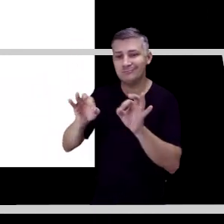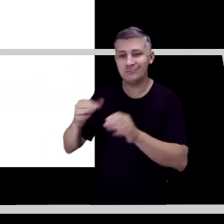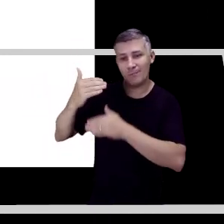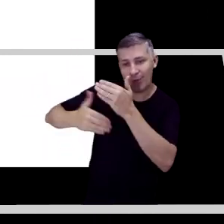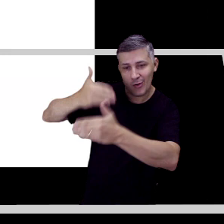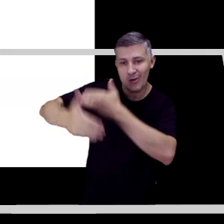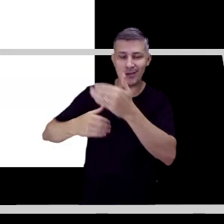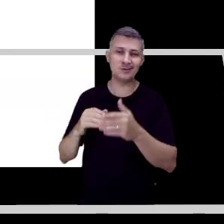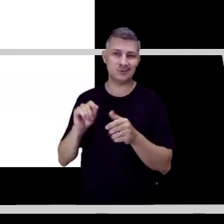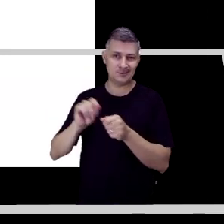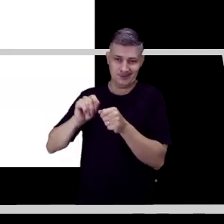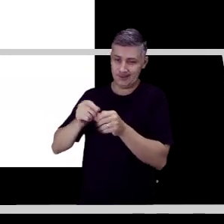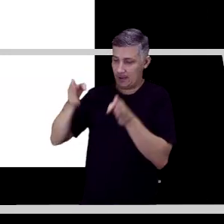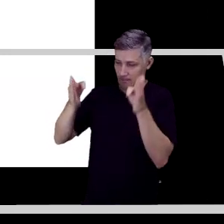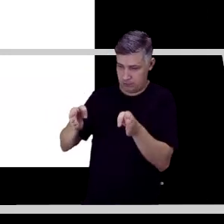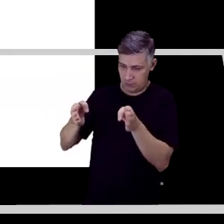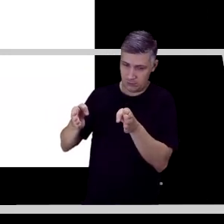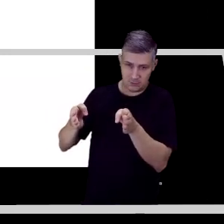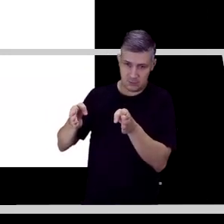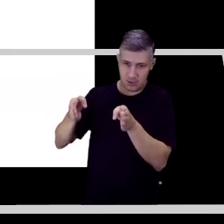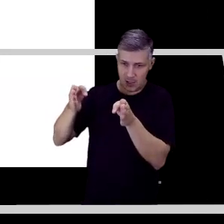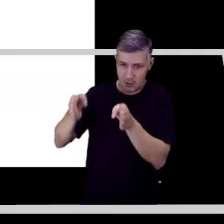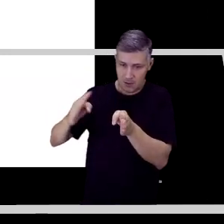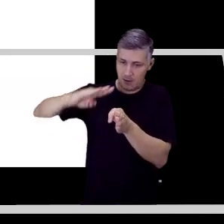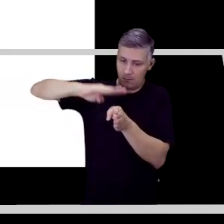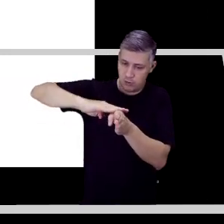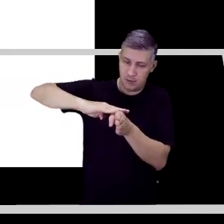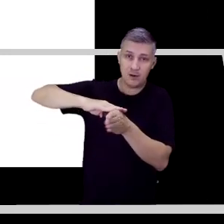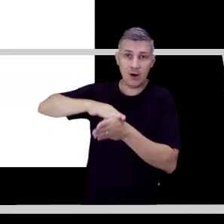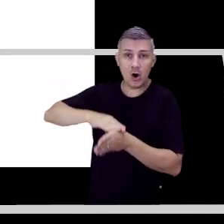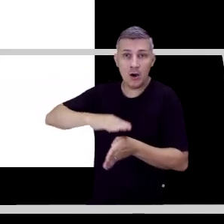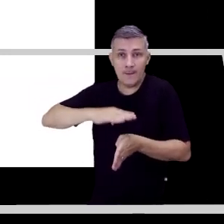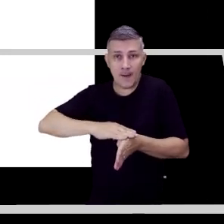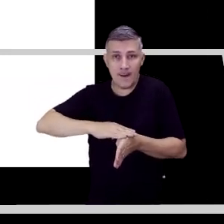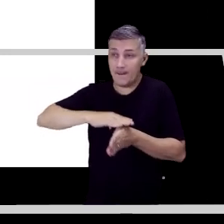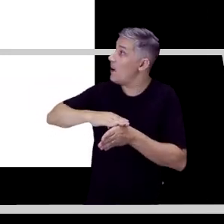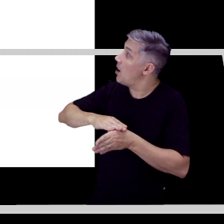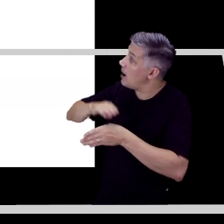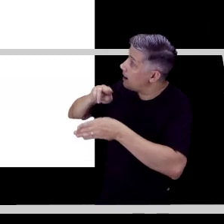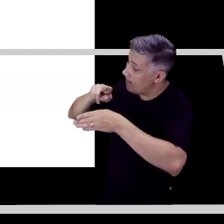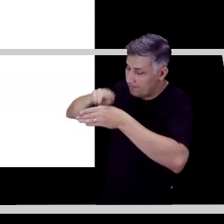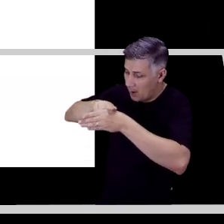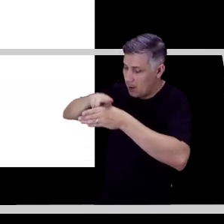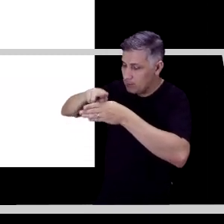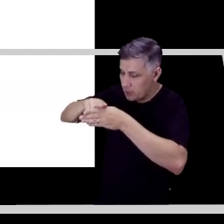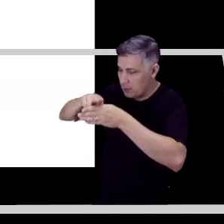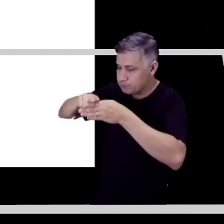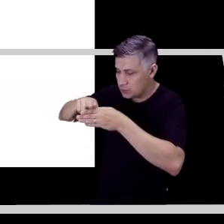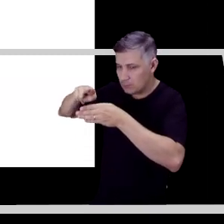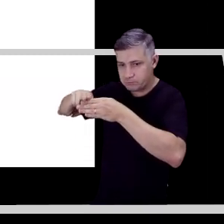assim esse processinho de ir empilhando essas lajes pi, uma em sequência da outra, tá? Que estão apoiados sobre